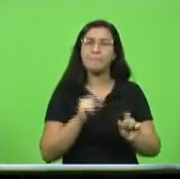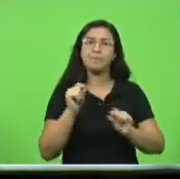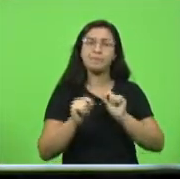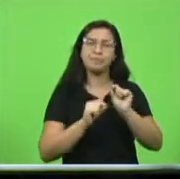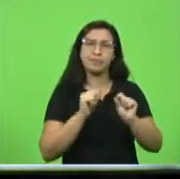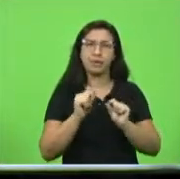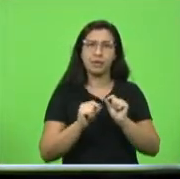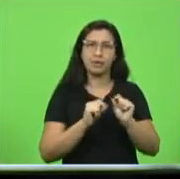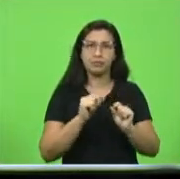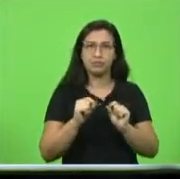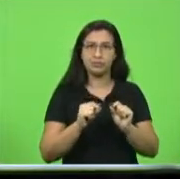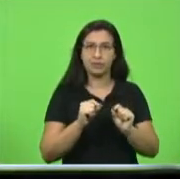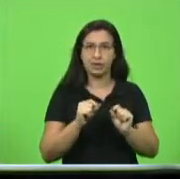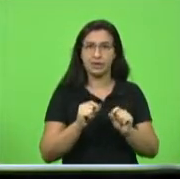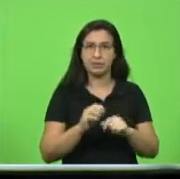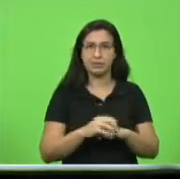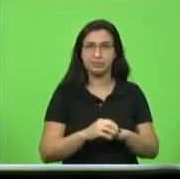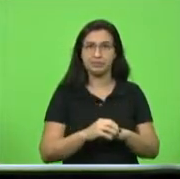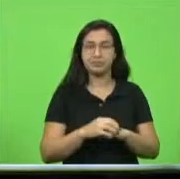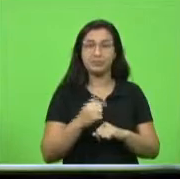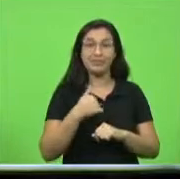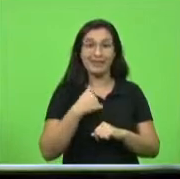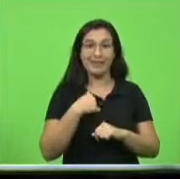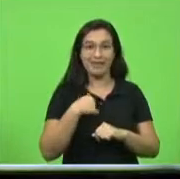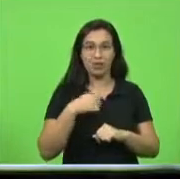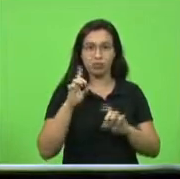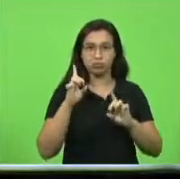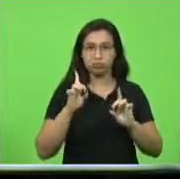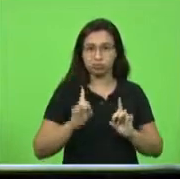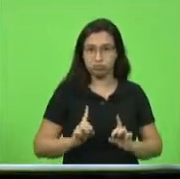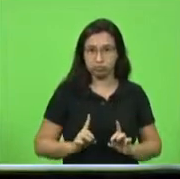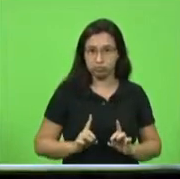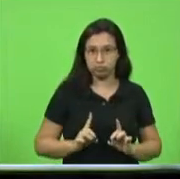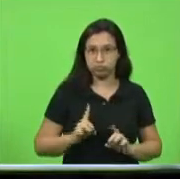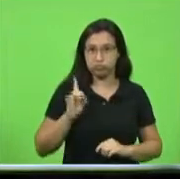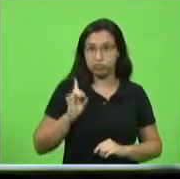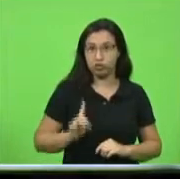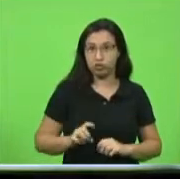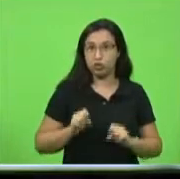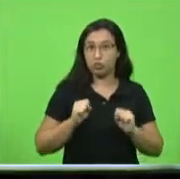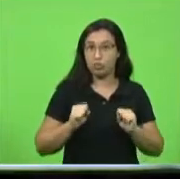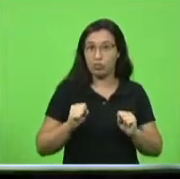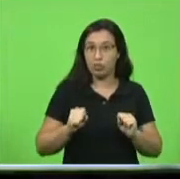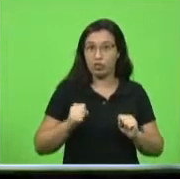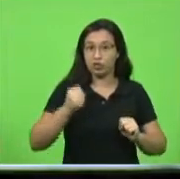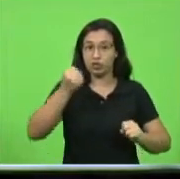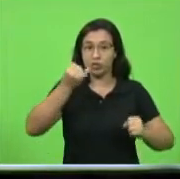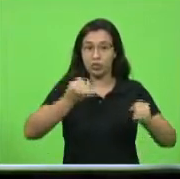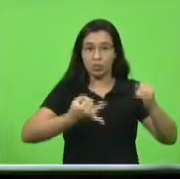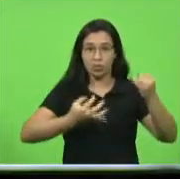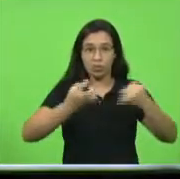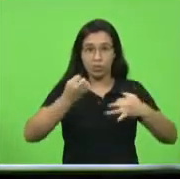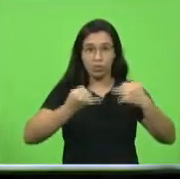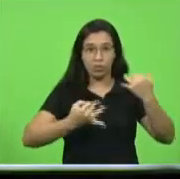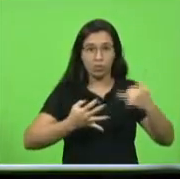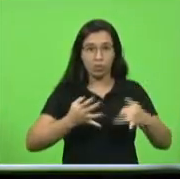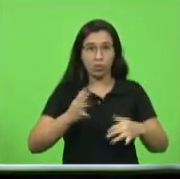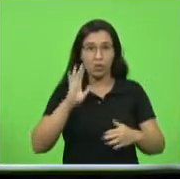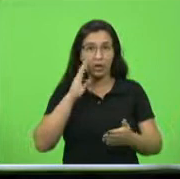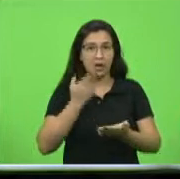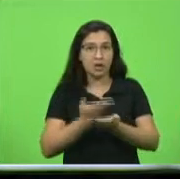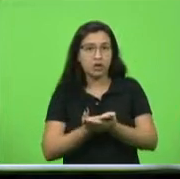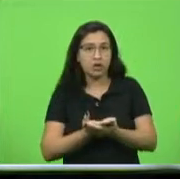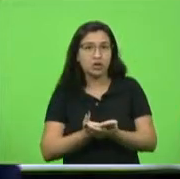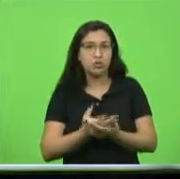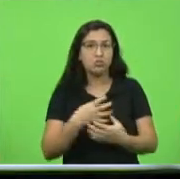prerrogativas é o meu direito de expressar aquilo que eu entendo, que muitas vezes, como disse o